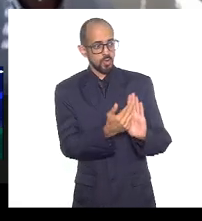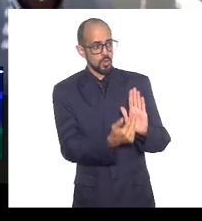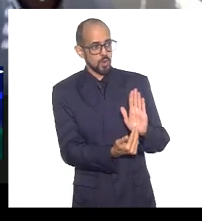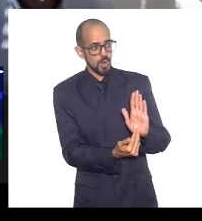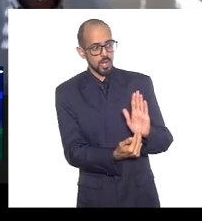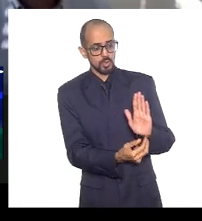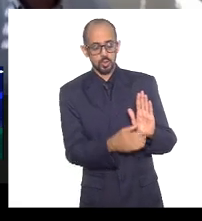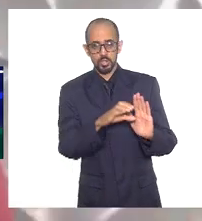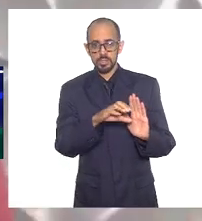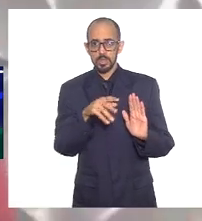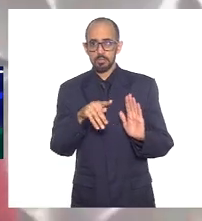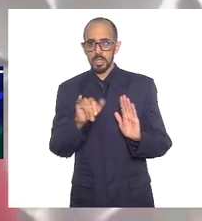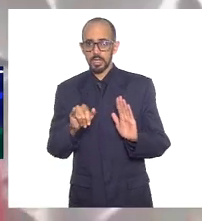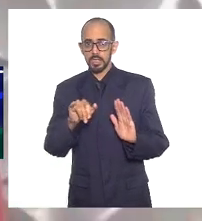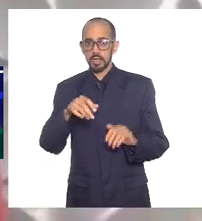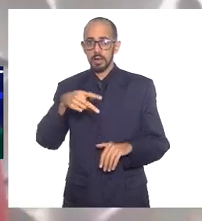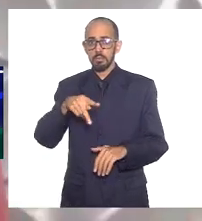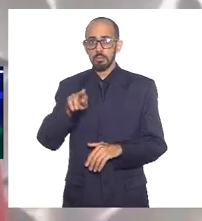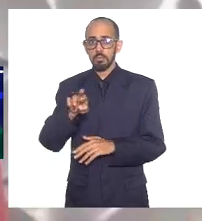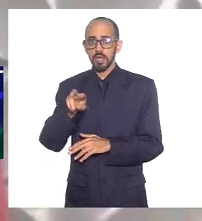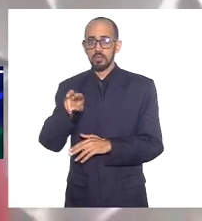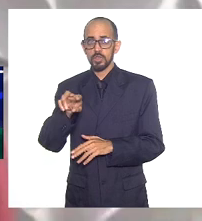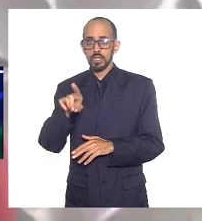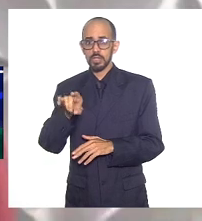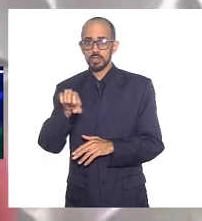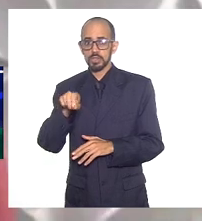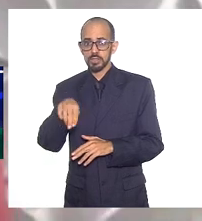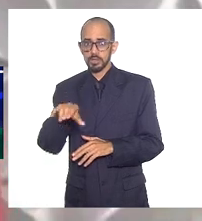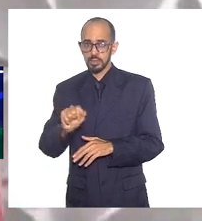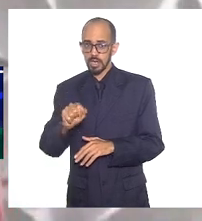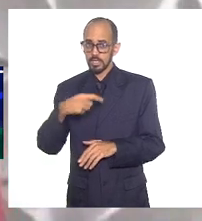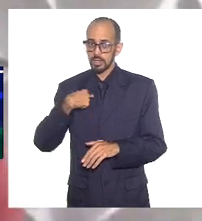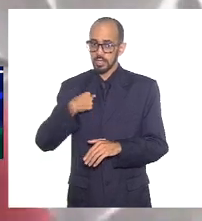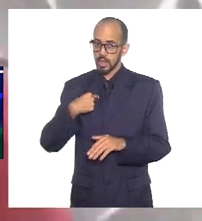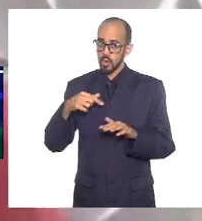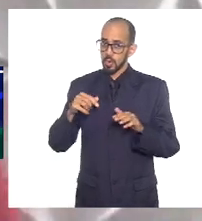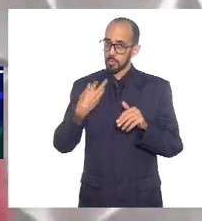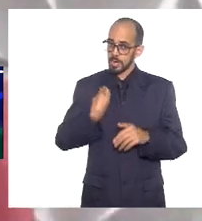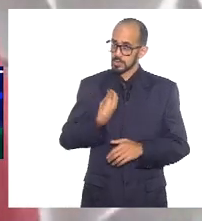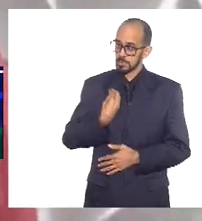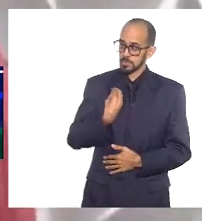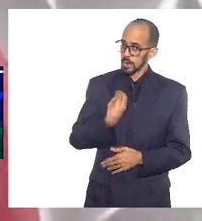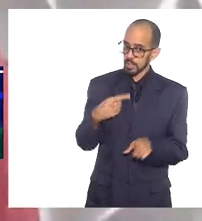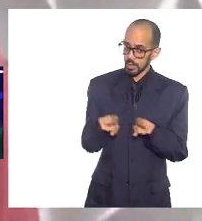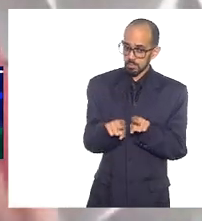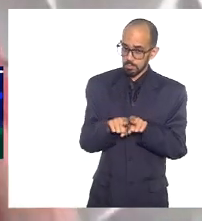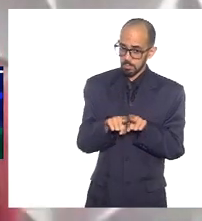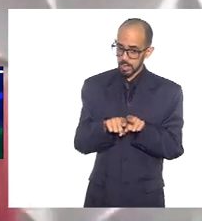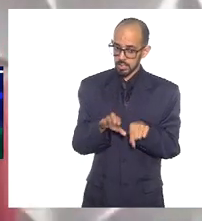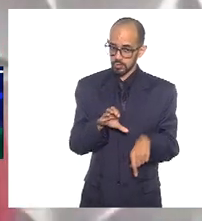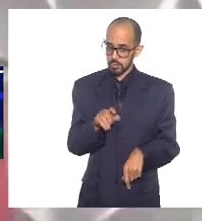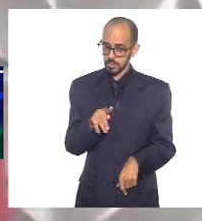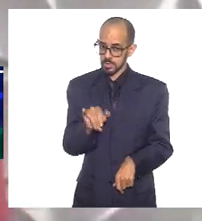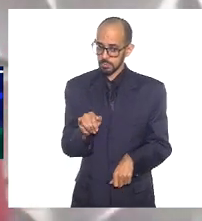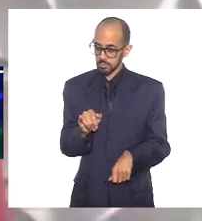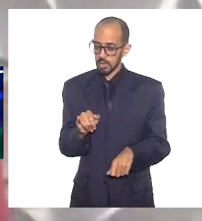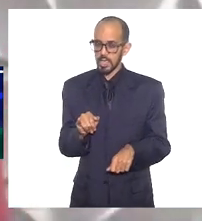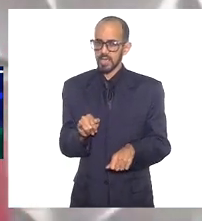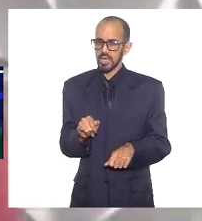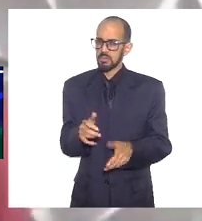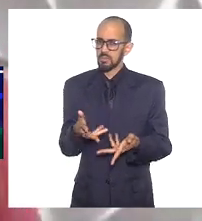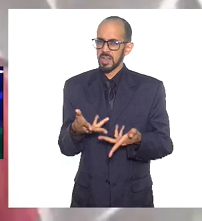Social CPI que eu também tive a felicidade de participar e que foi uma uma CPI muito rica no seu